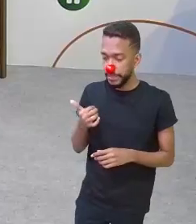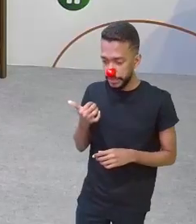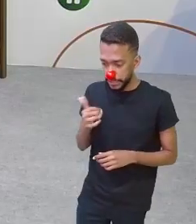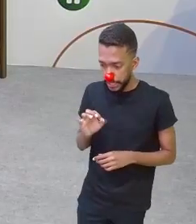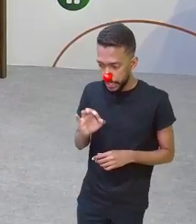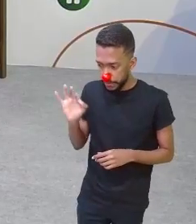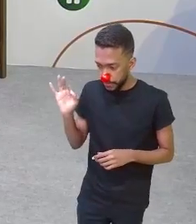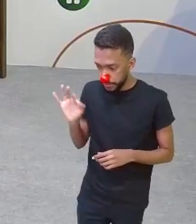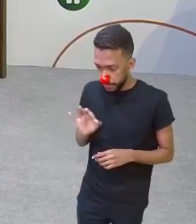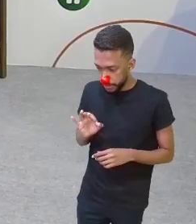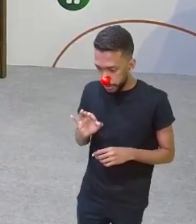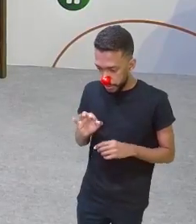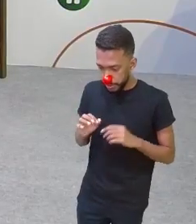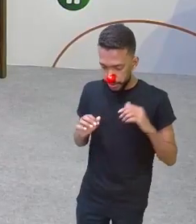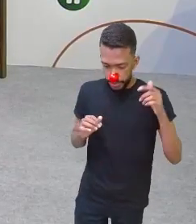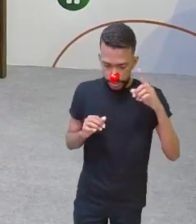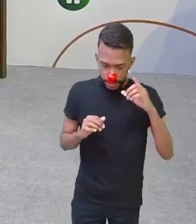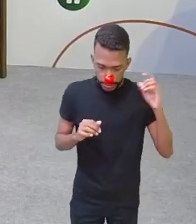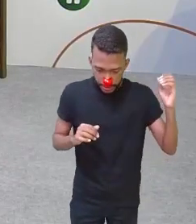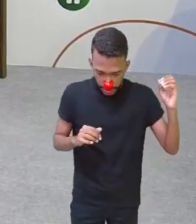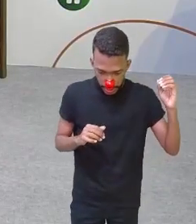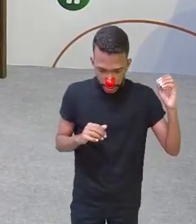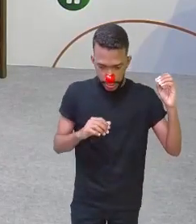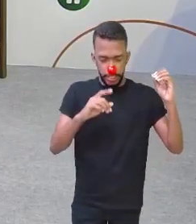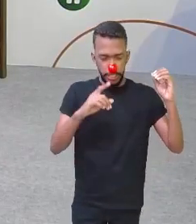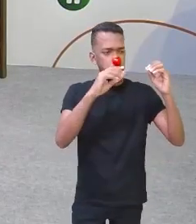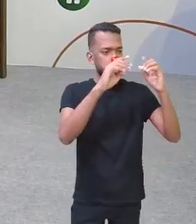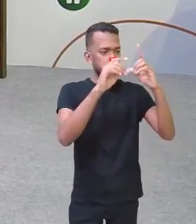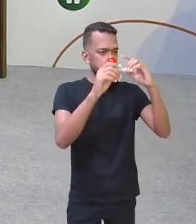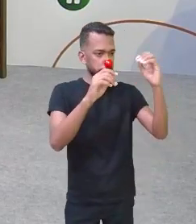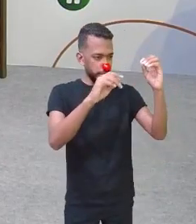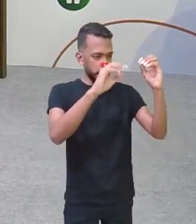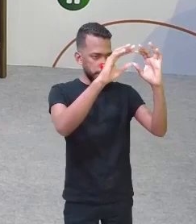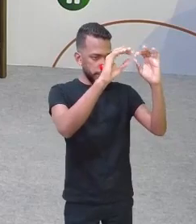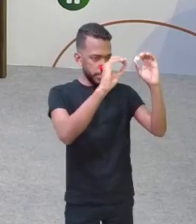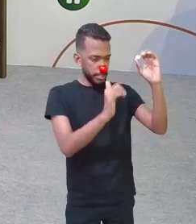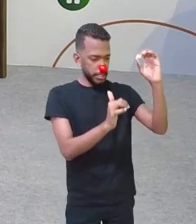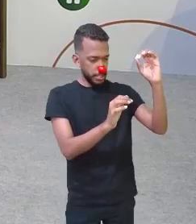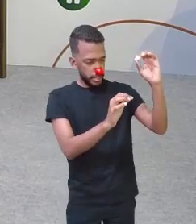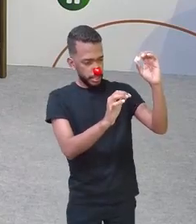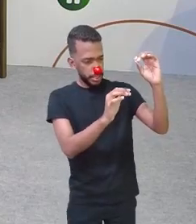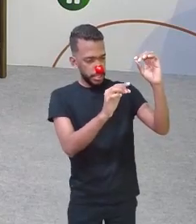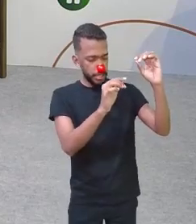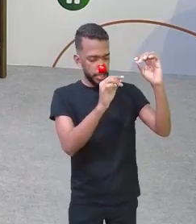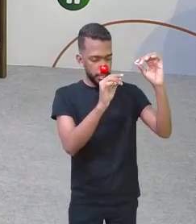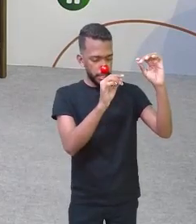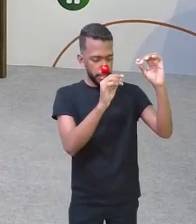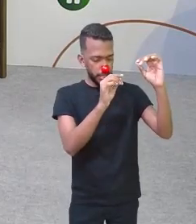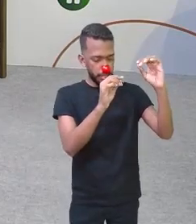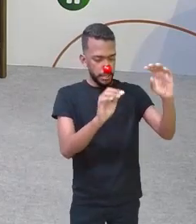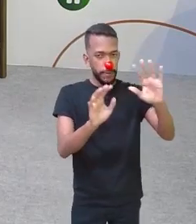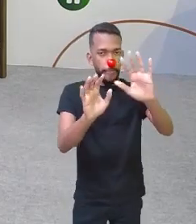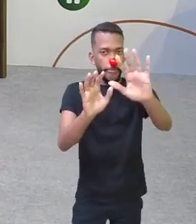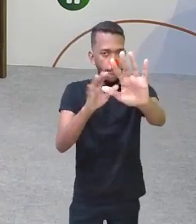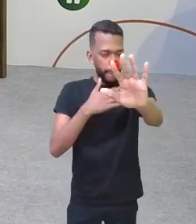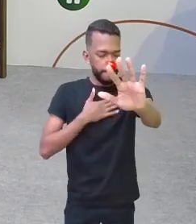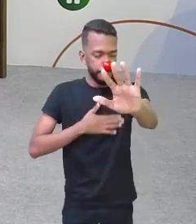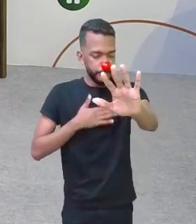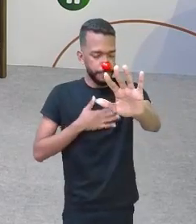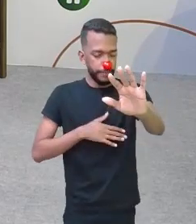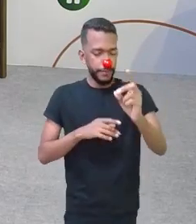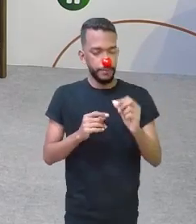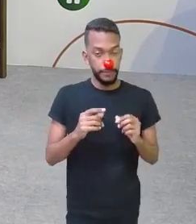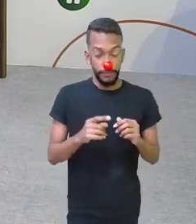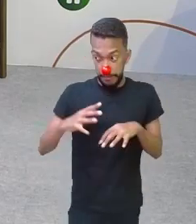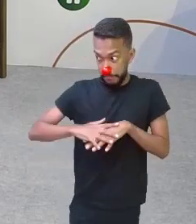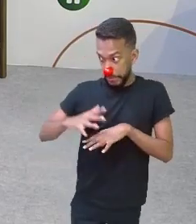10% de 100. 10. Aí eu tenho 100, boto 10. Vem. Peraí, que essa é um pouquinho Ele tá disse que complicada. matemática